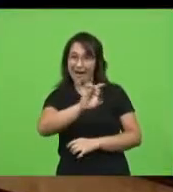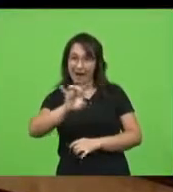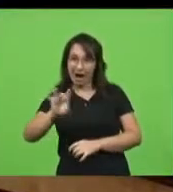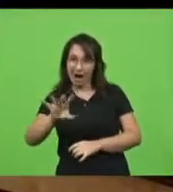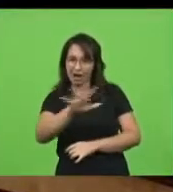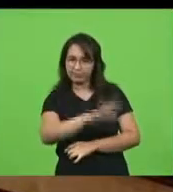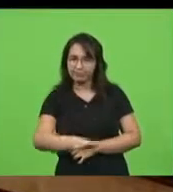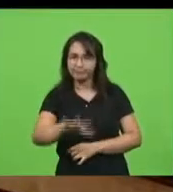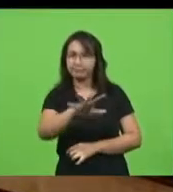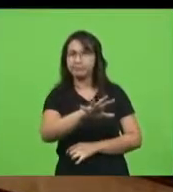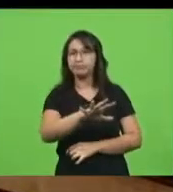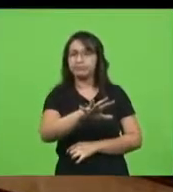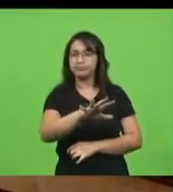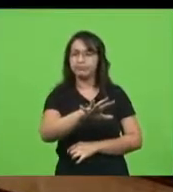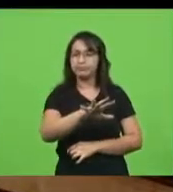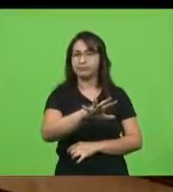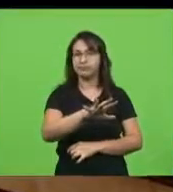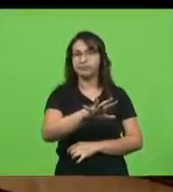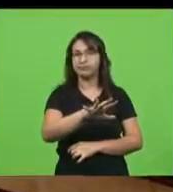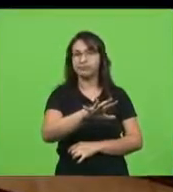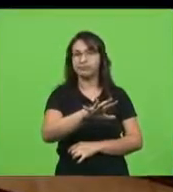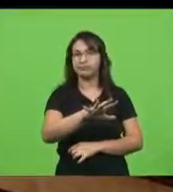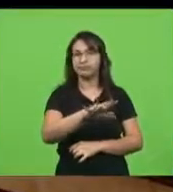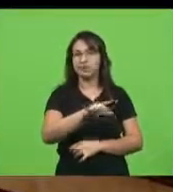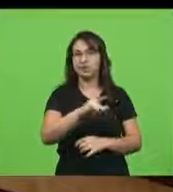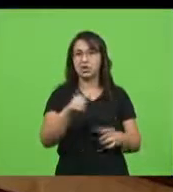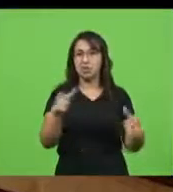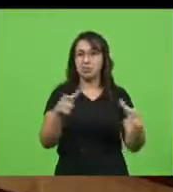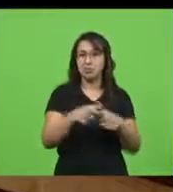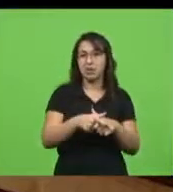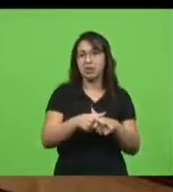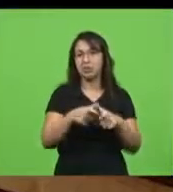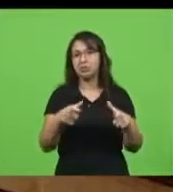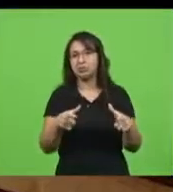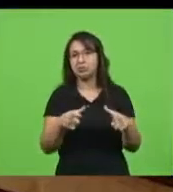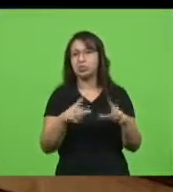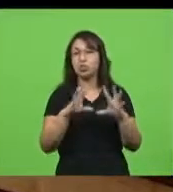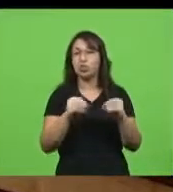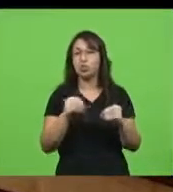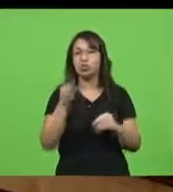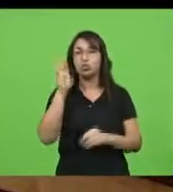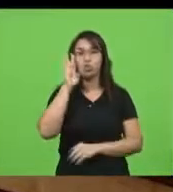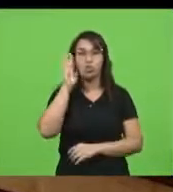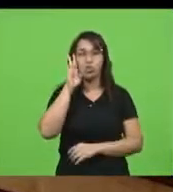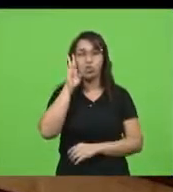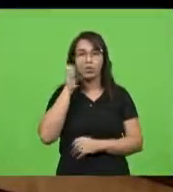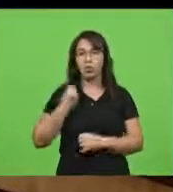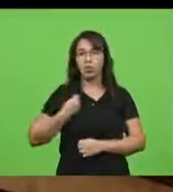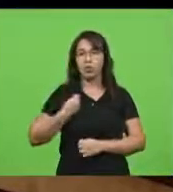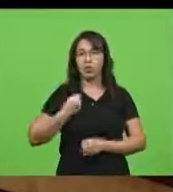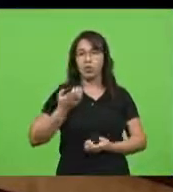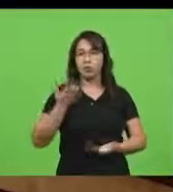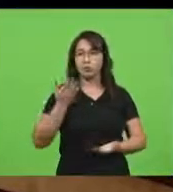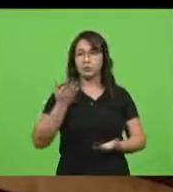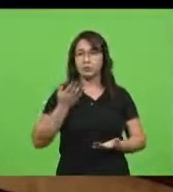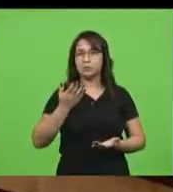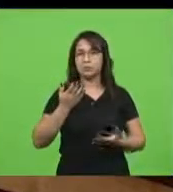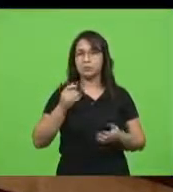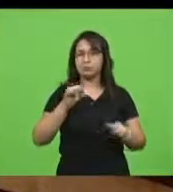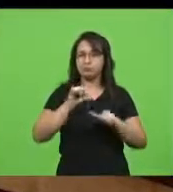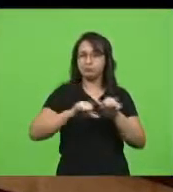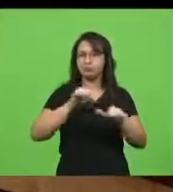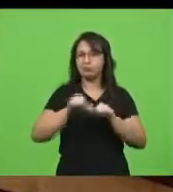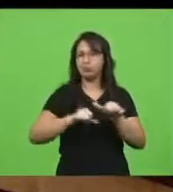nos municípios de médio porte do Estado, nos comandos, o número oscilou na casa dos 30 policiais, de um para